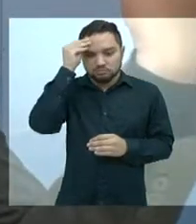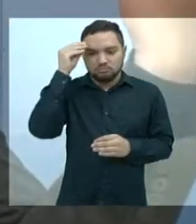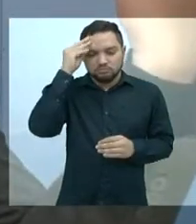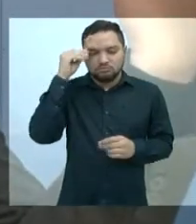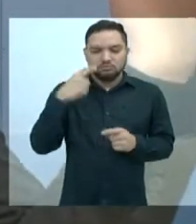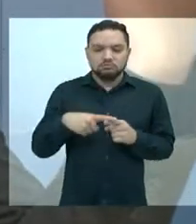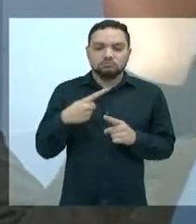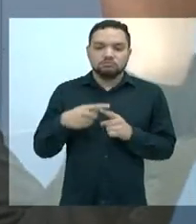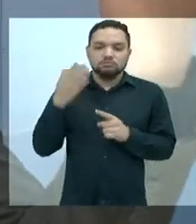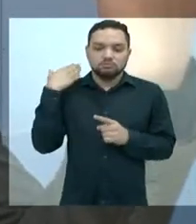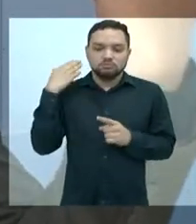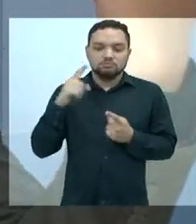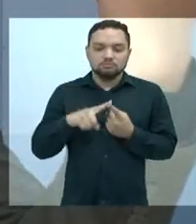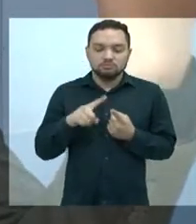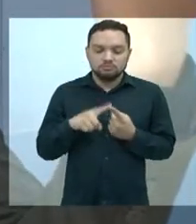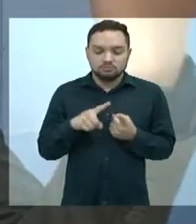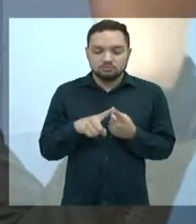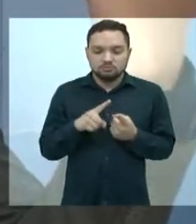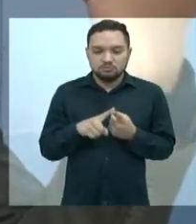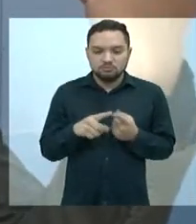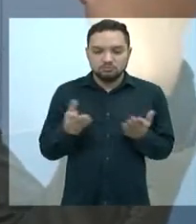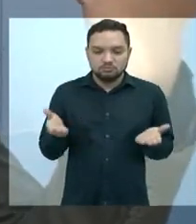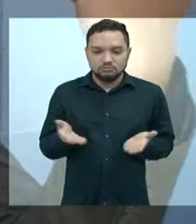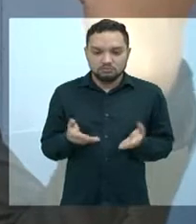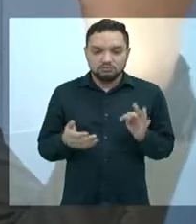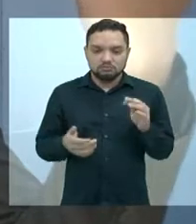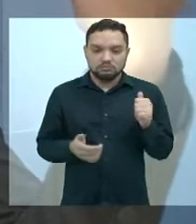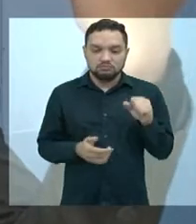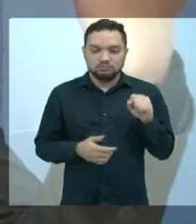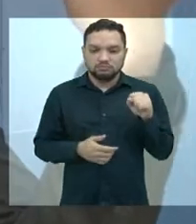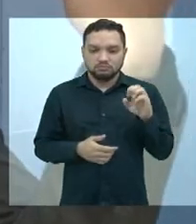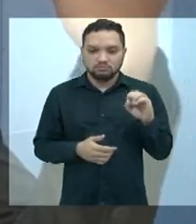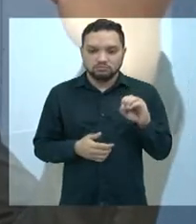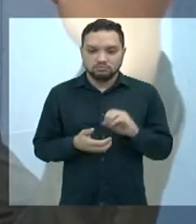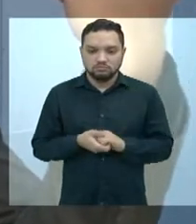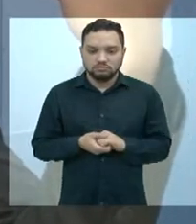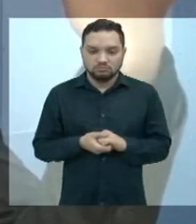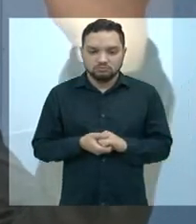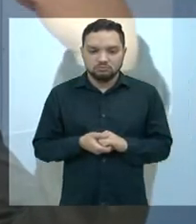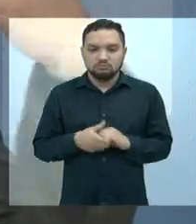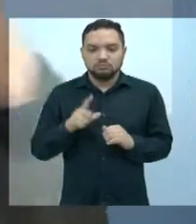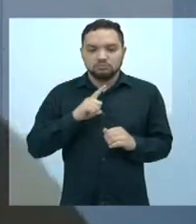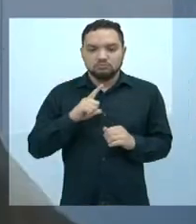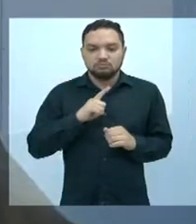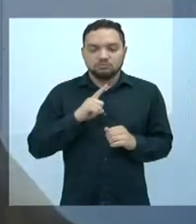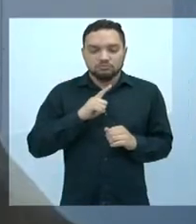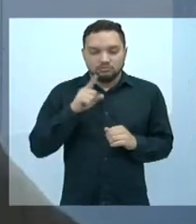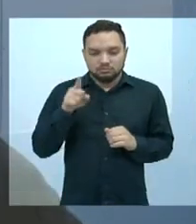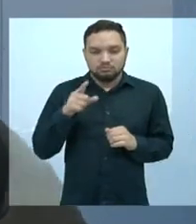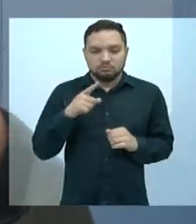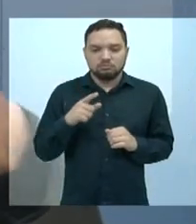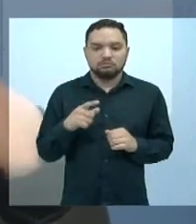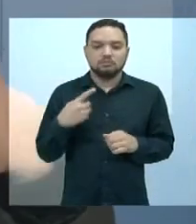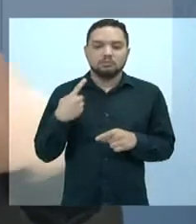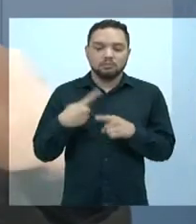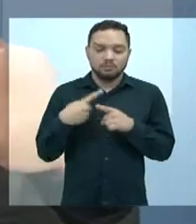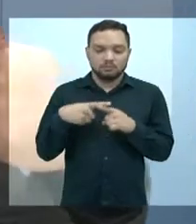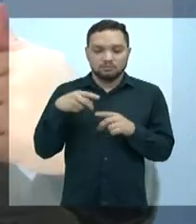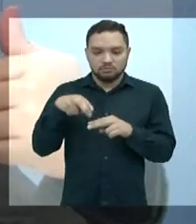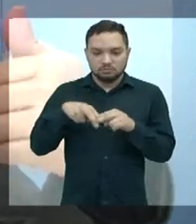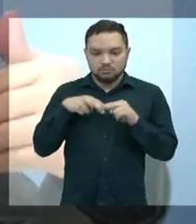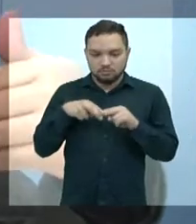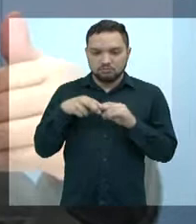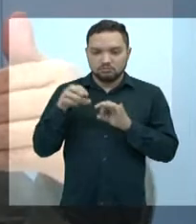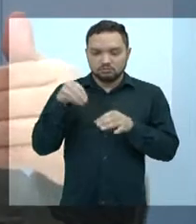gestão anterior que é identificado como nessa. com o PSDB, com as gestões Tasso. Ele é o cara responsável hoje por toda essa reformulação